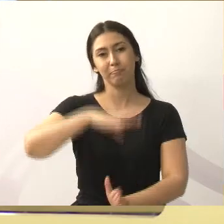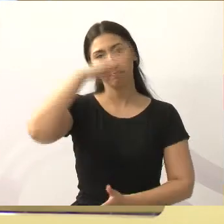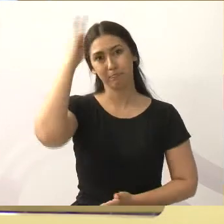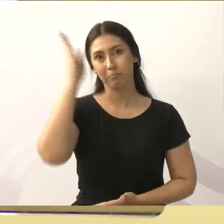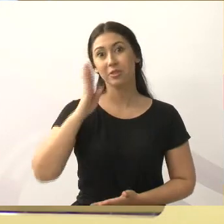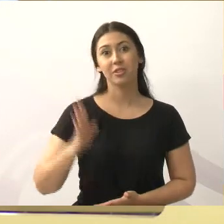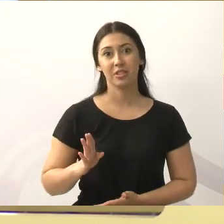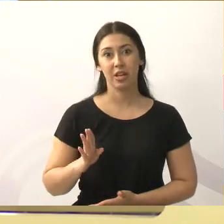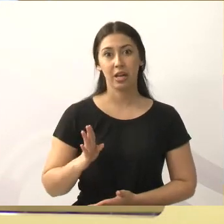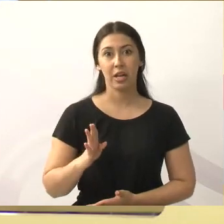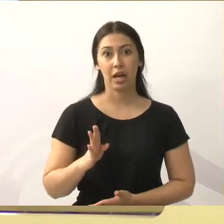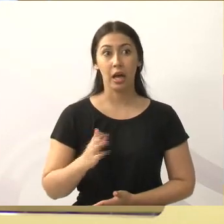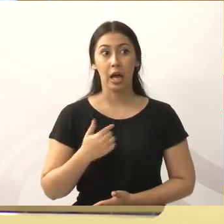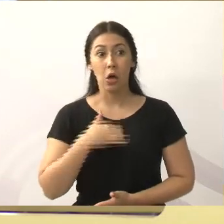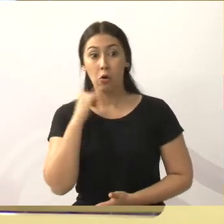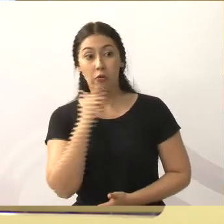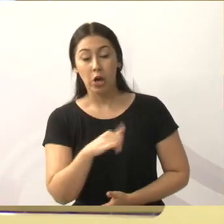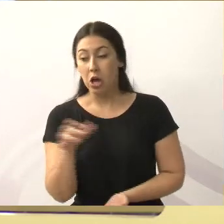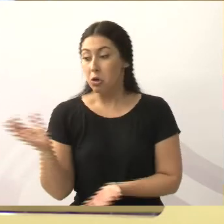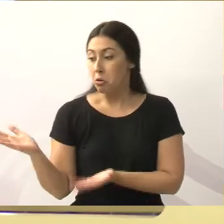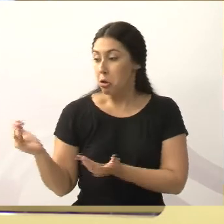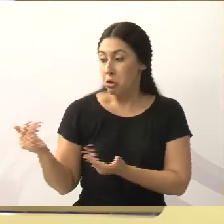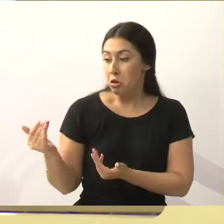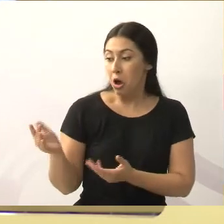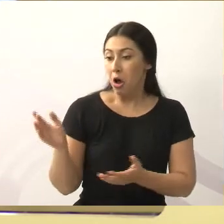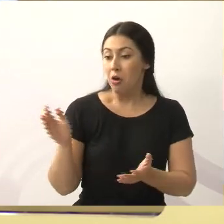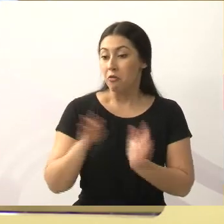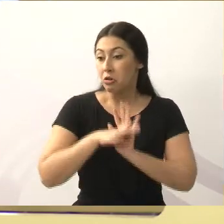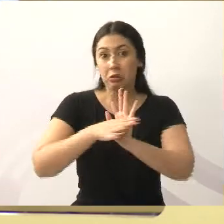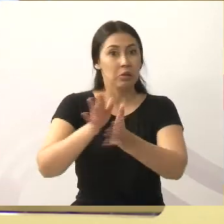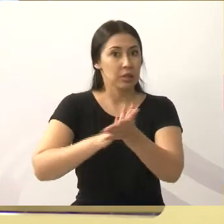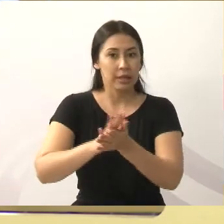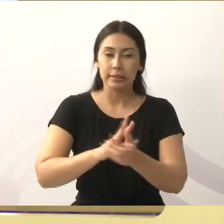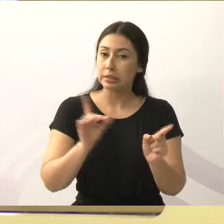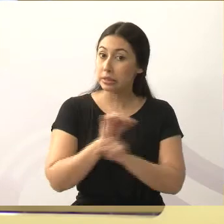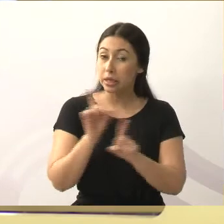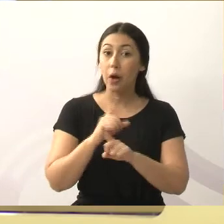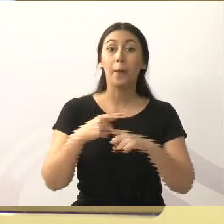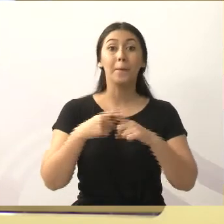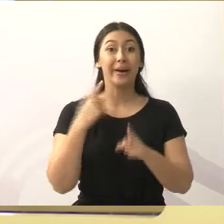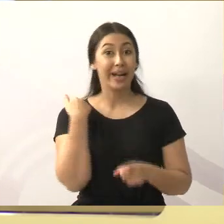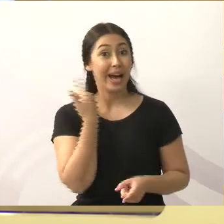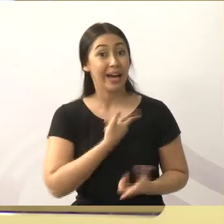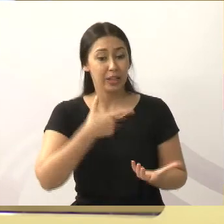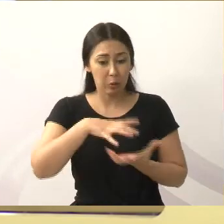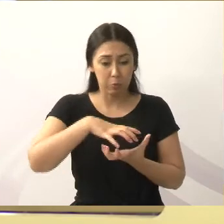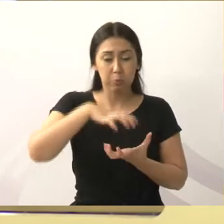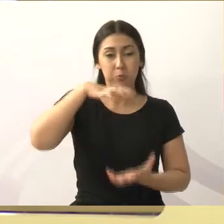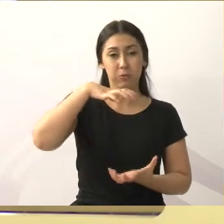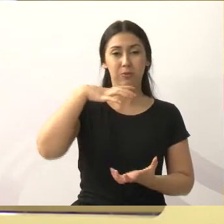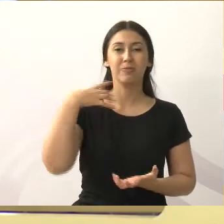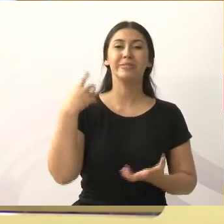que o jovem está construindo o Brasil também, mas nós passamos por isso tudo.